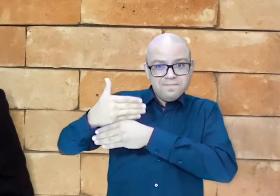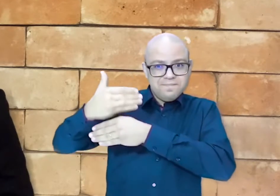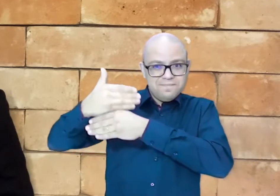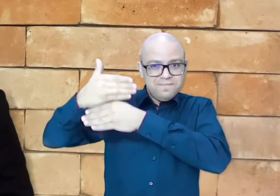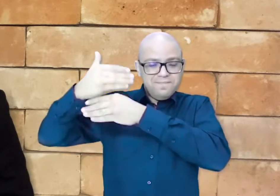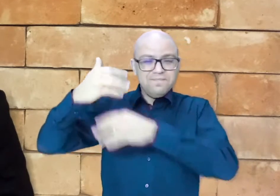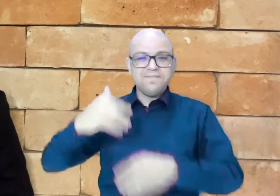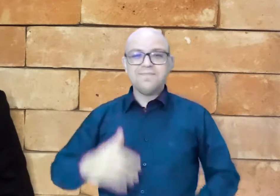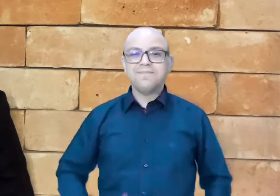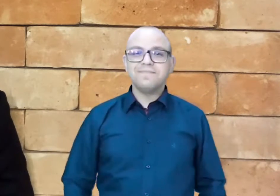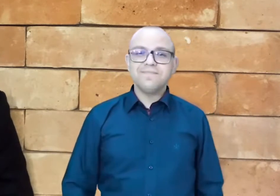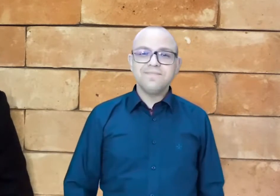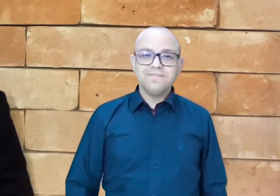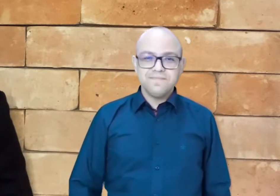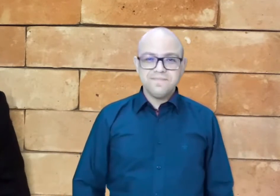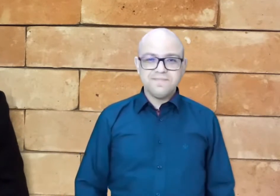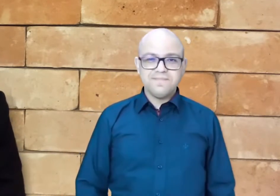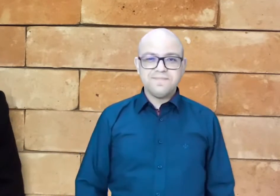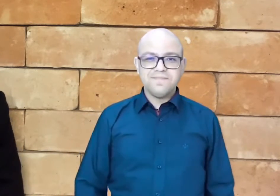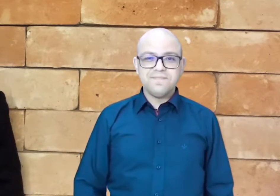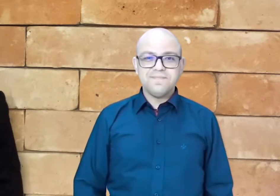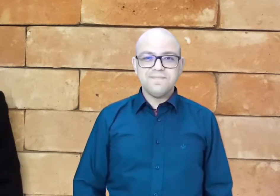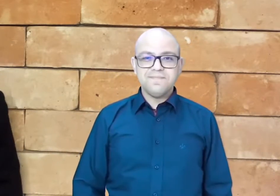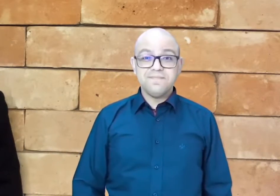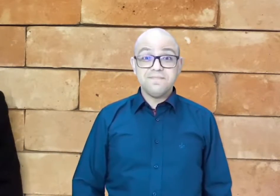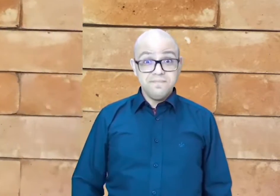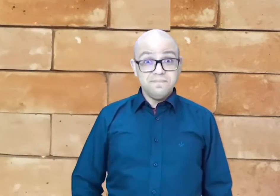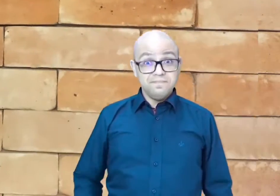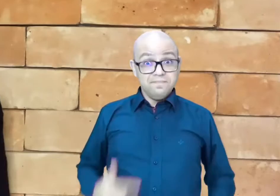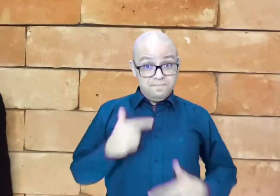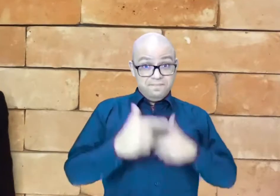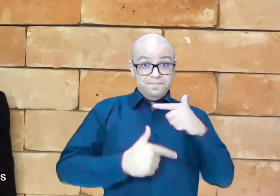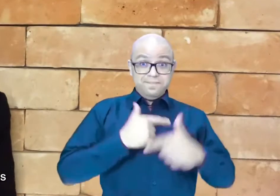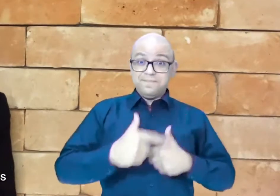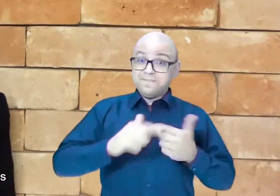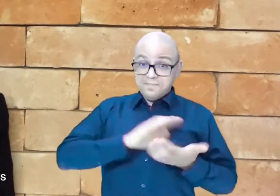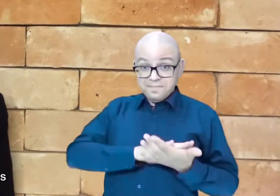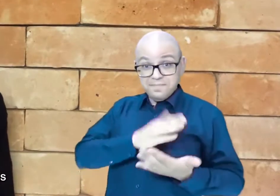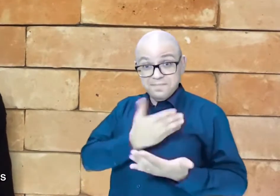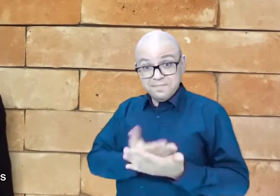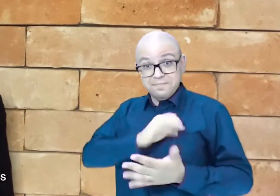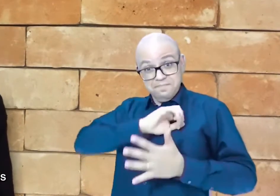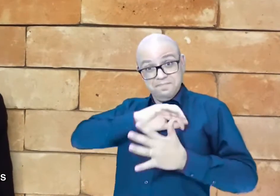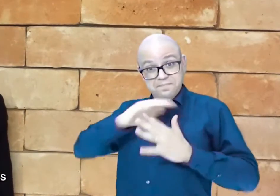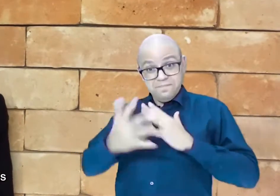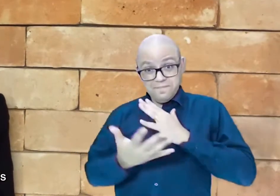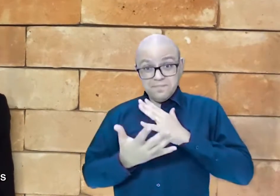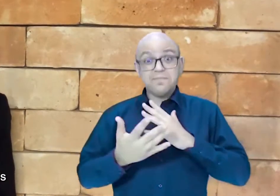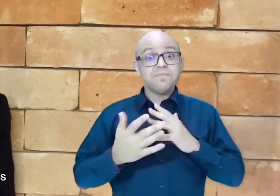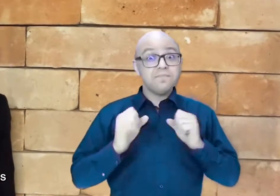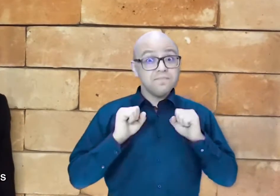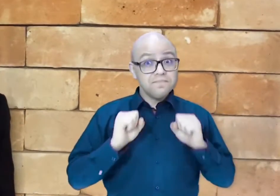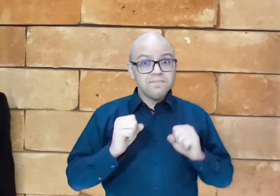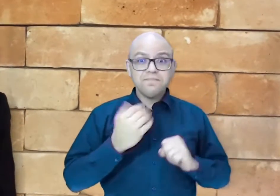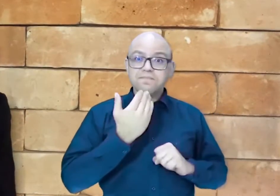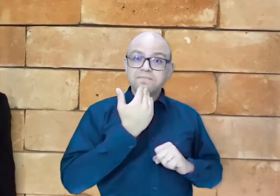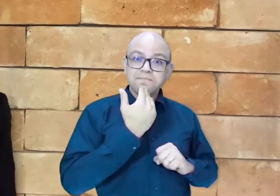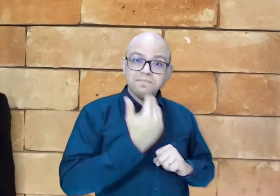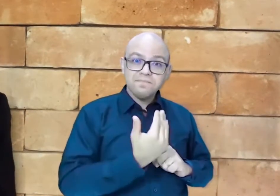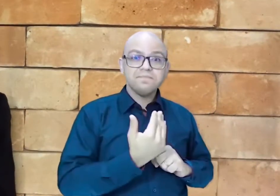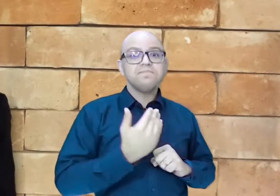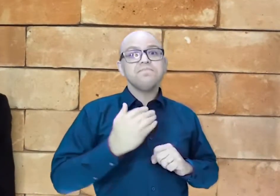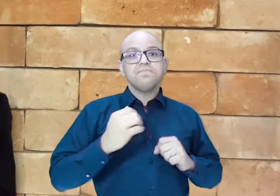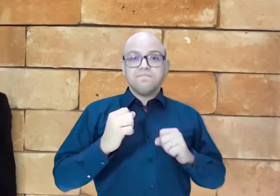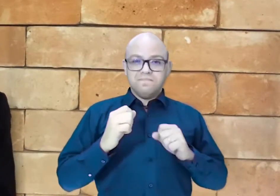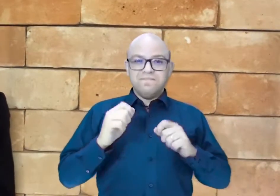uma parede de tijolos artesanais. O serviço de tradutor e intérprete de libras pode